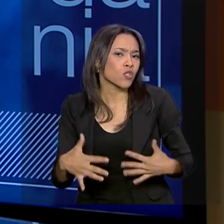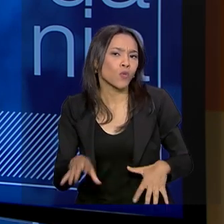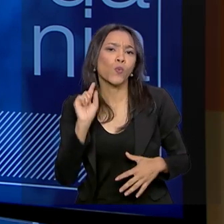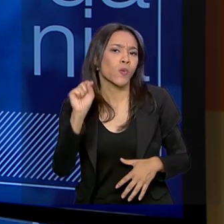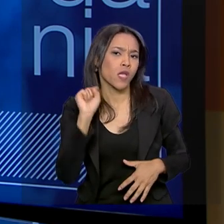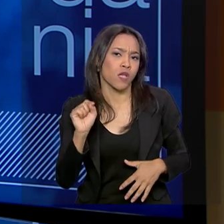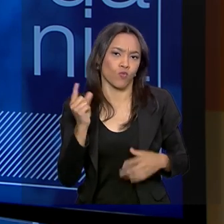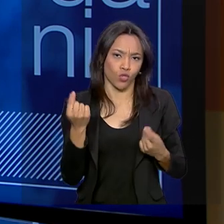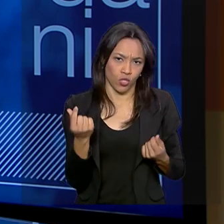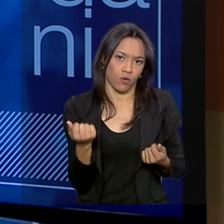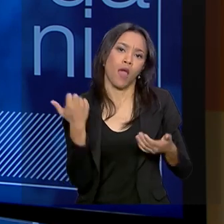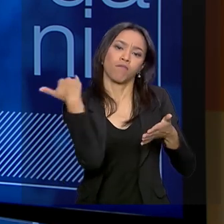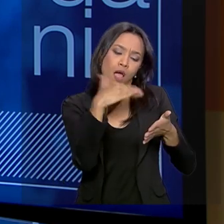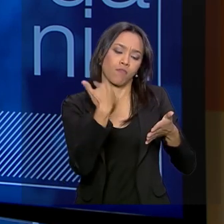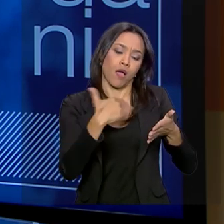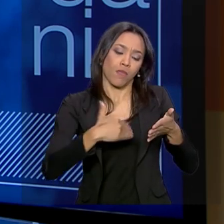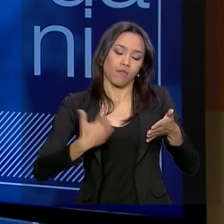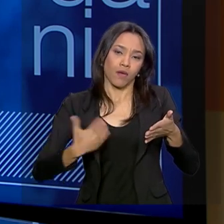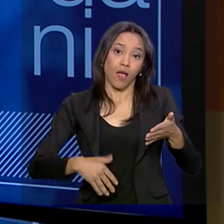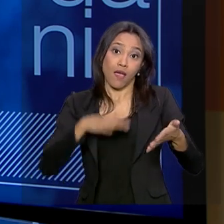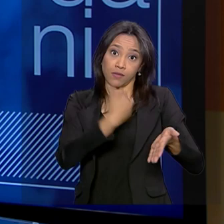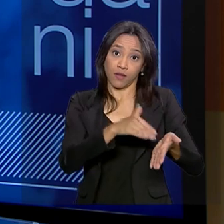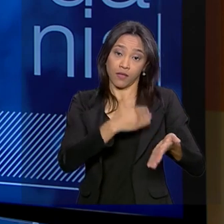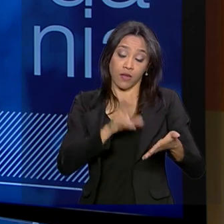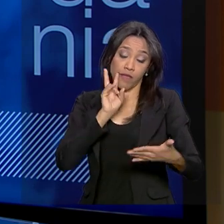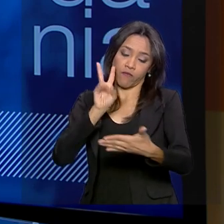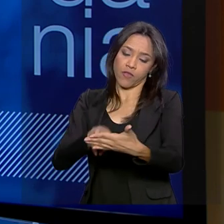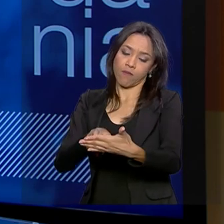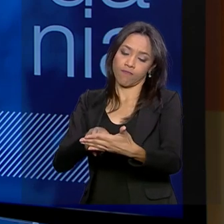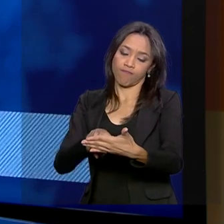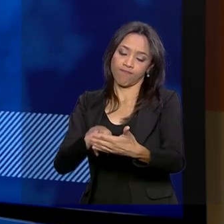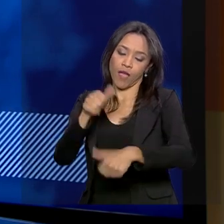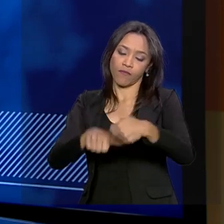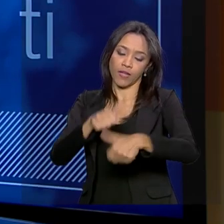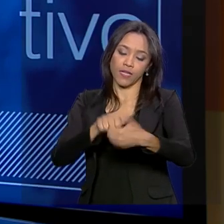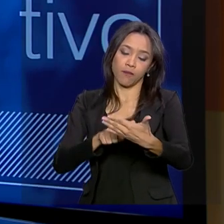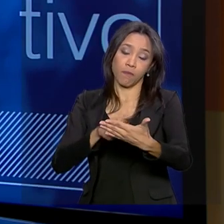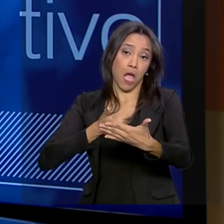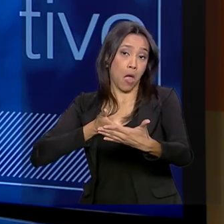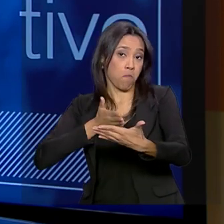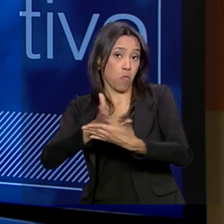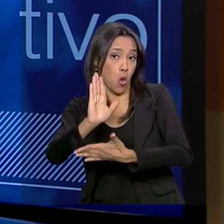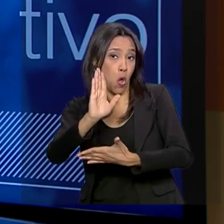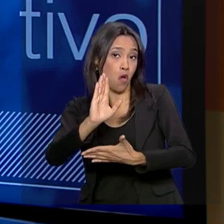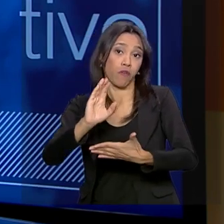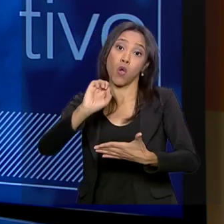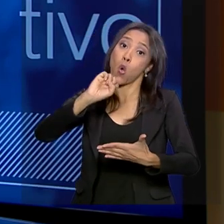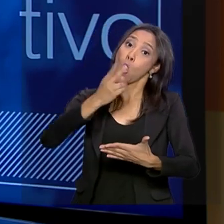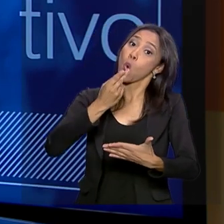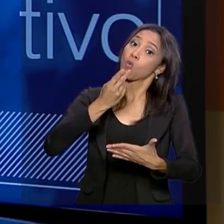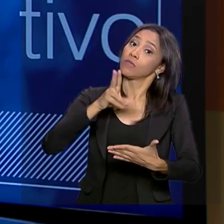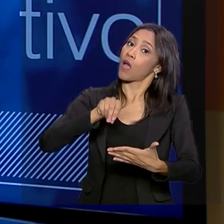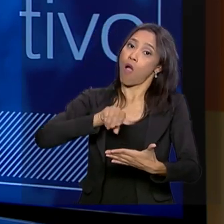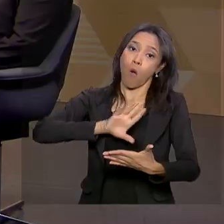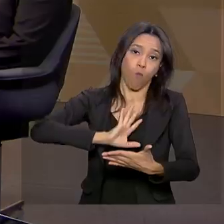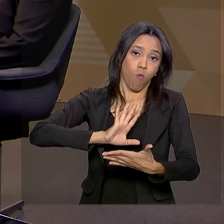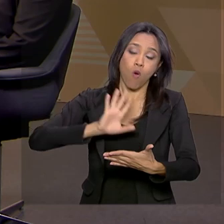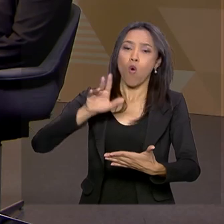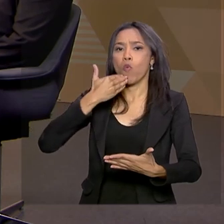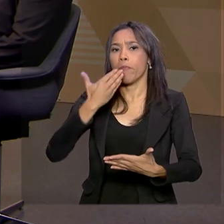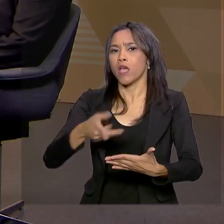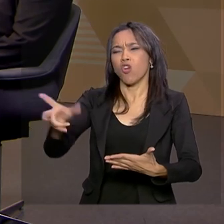de Esporte, que faz análise e aprova, ou não, manda retificar alguma coisa, né?